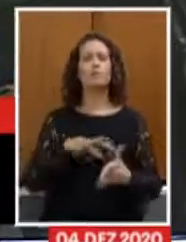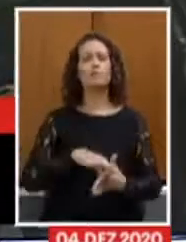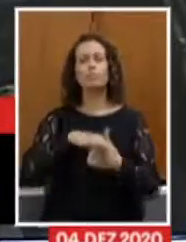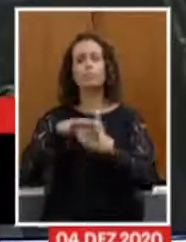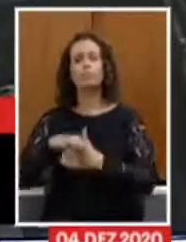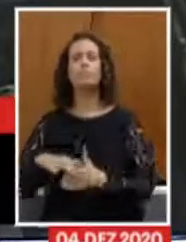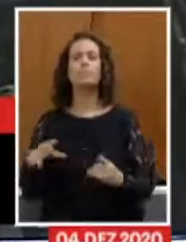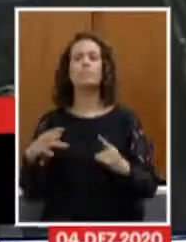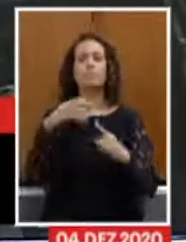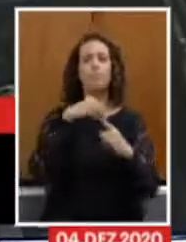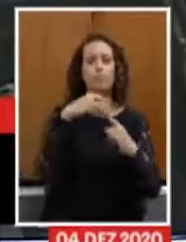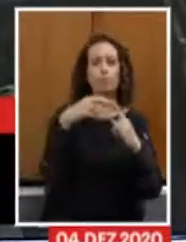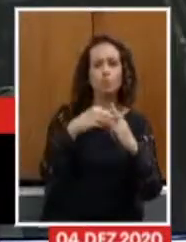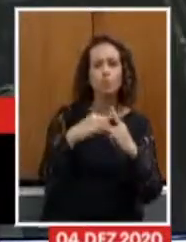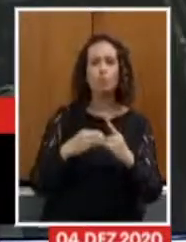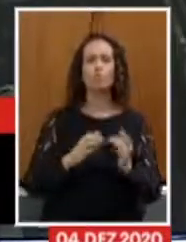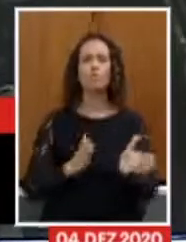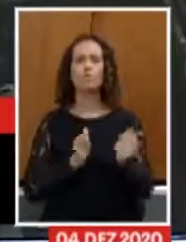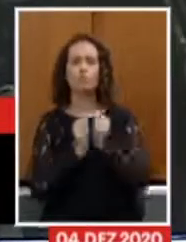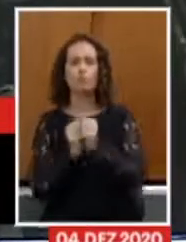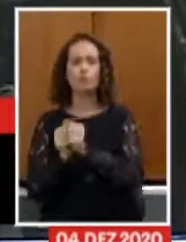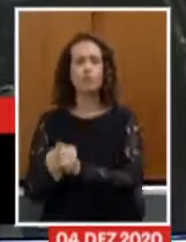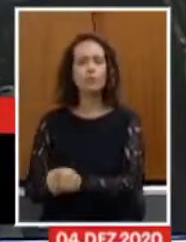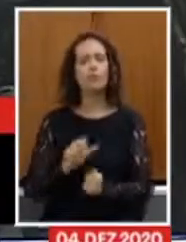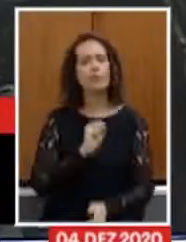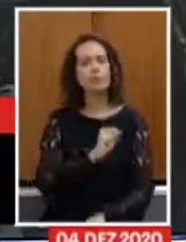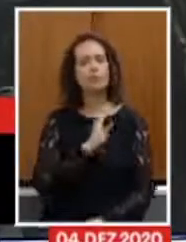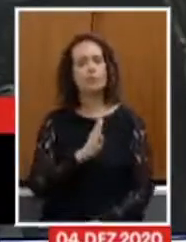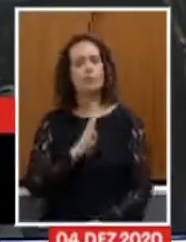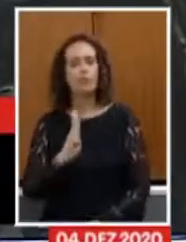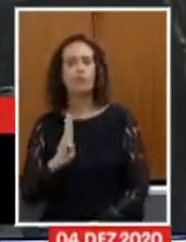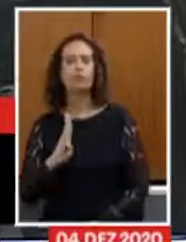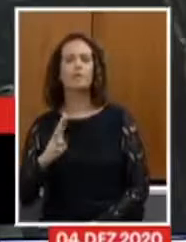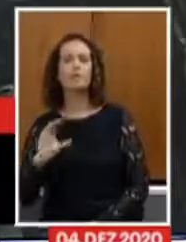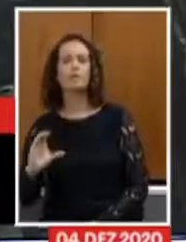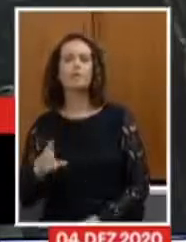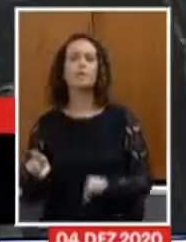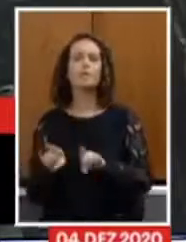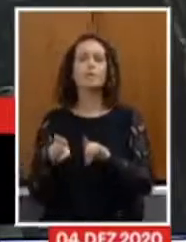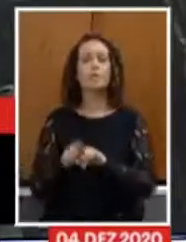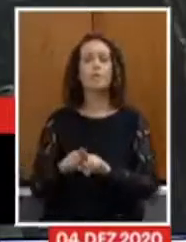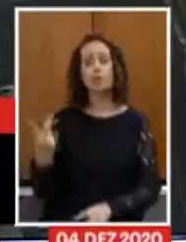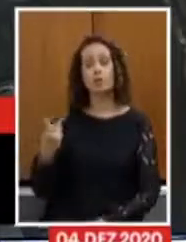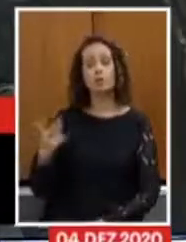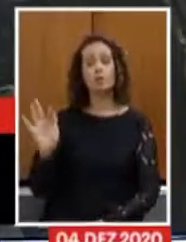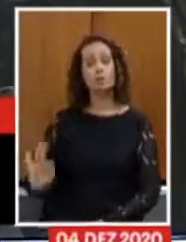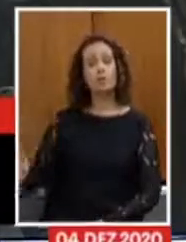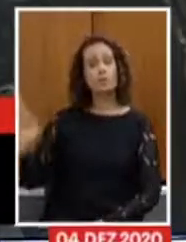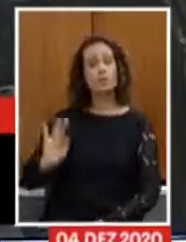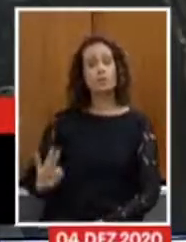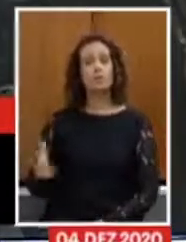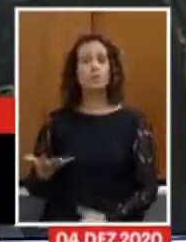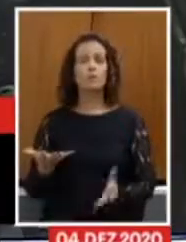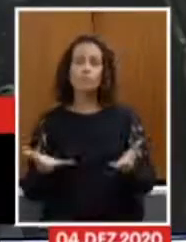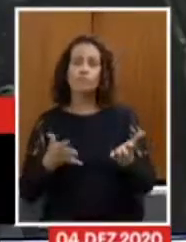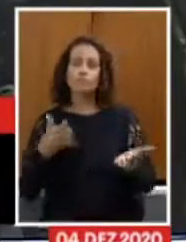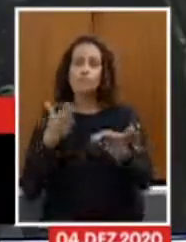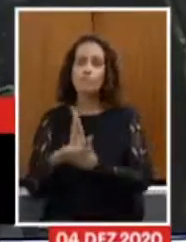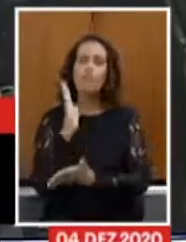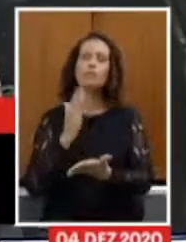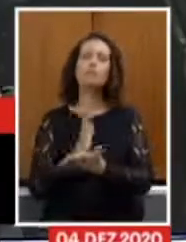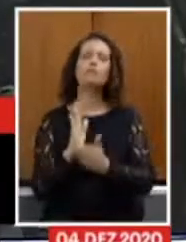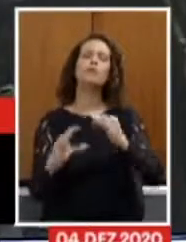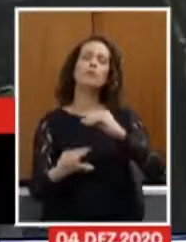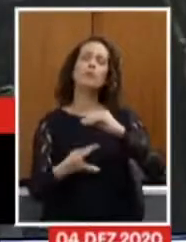Fiocruz está nos acompanhando, da SBPC, profissionais da UENG e da Unimontes, na expectativa da aprovação dessa emenda,